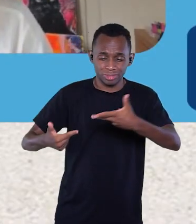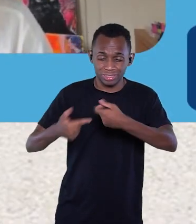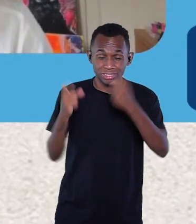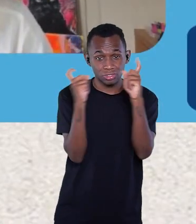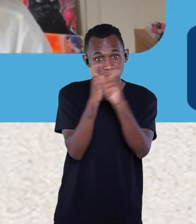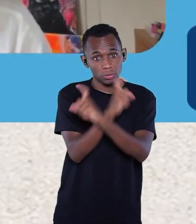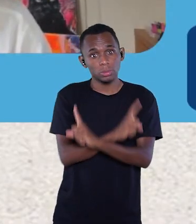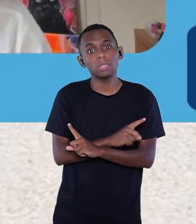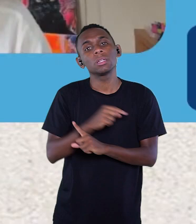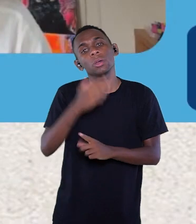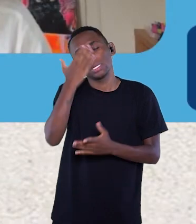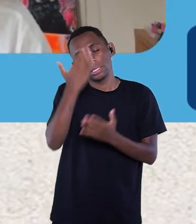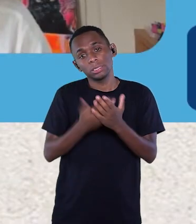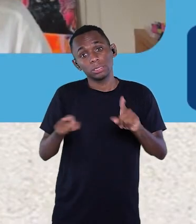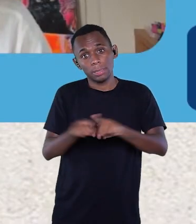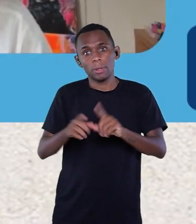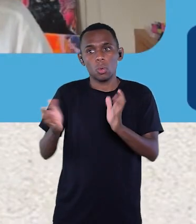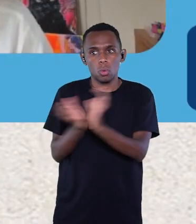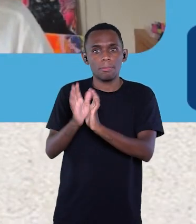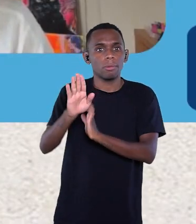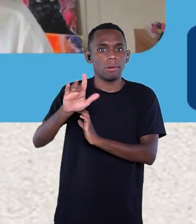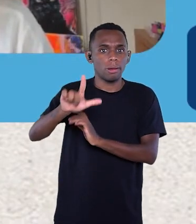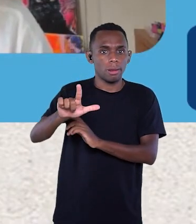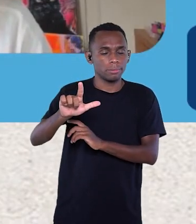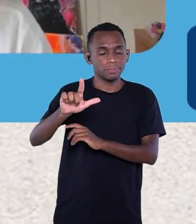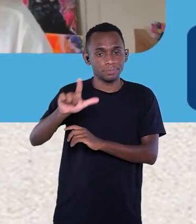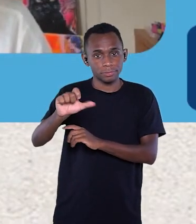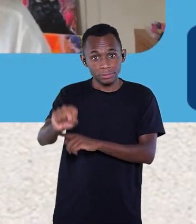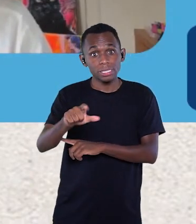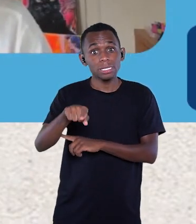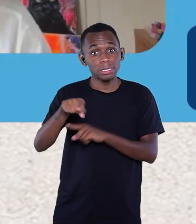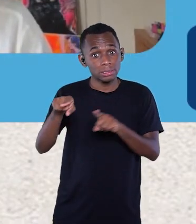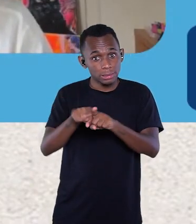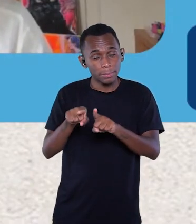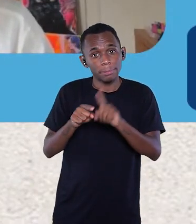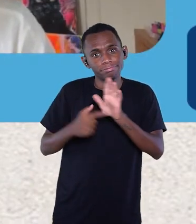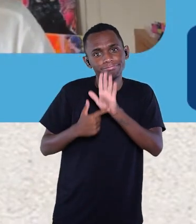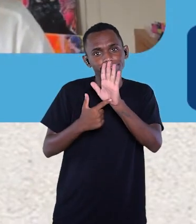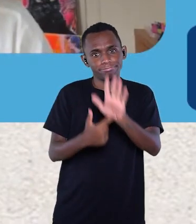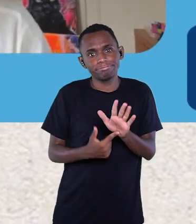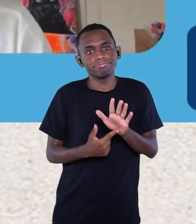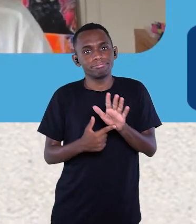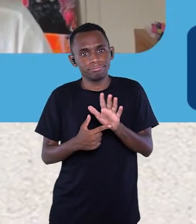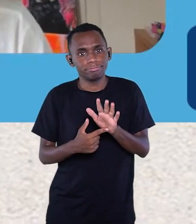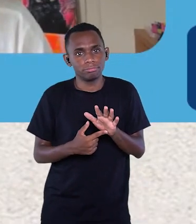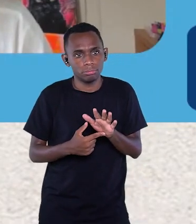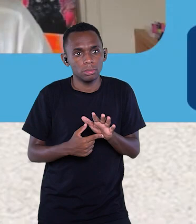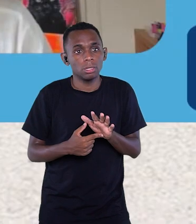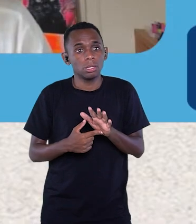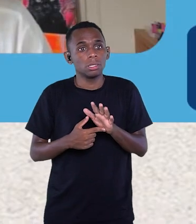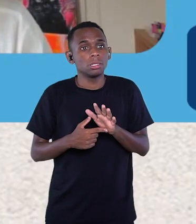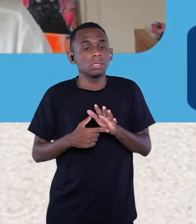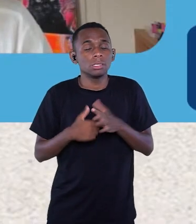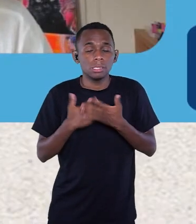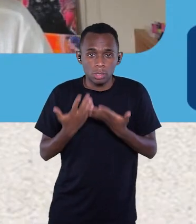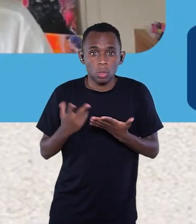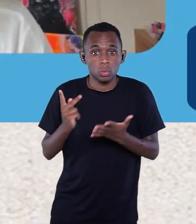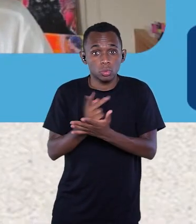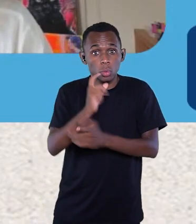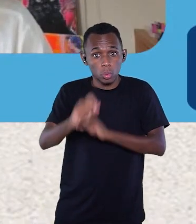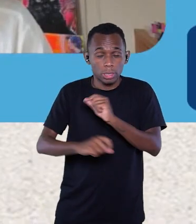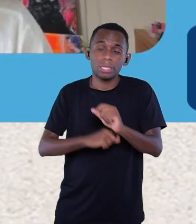acredito também, sobretudo as lésbicas também, né, para aparecerem, vem com